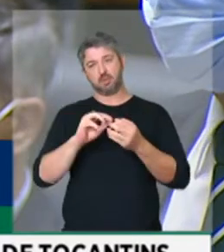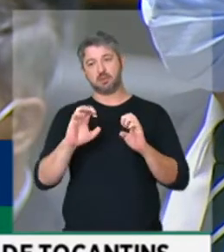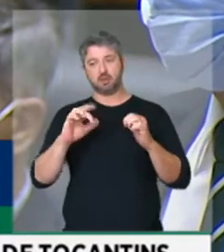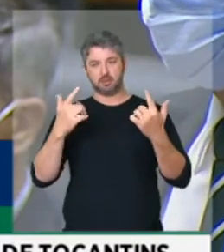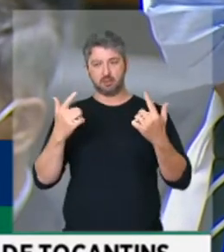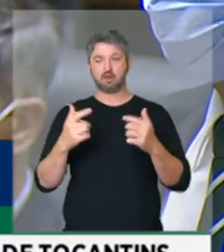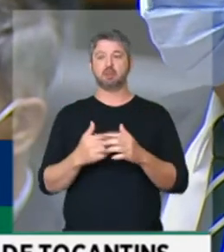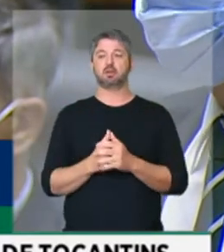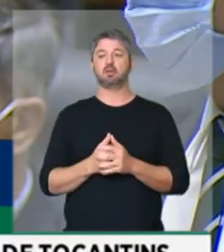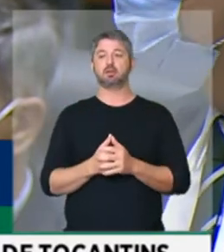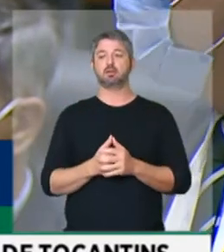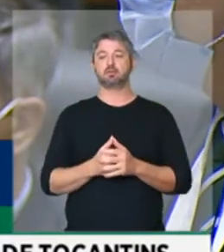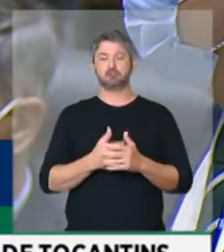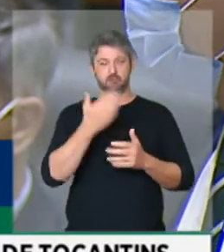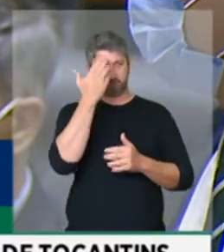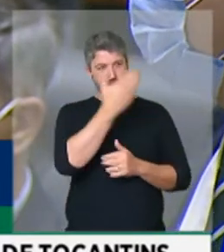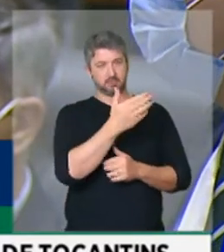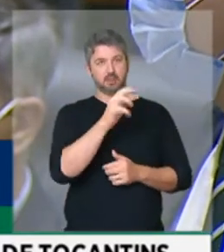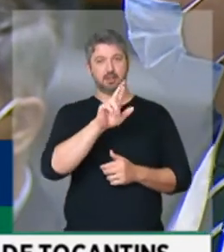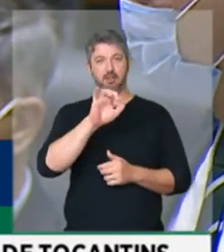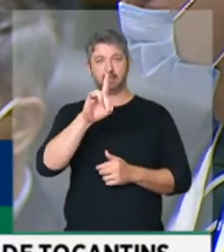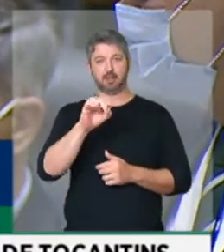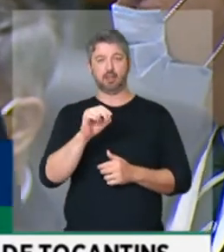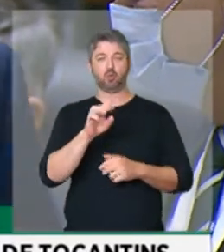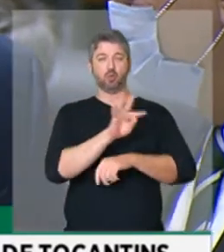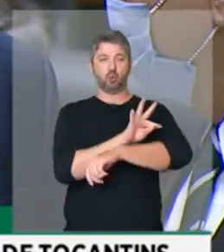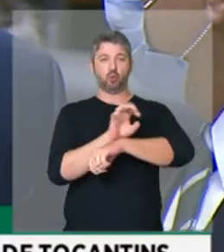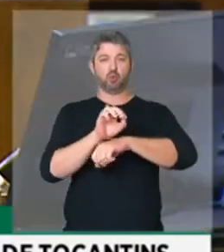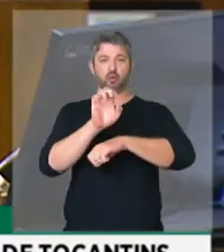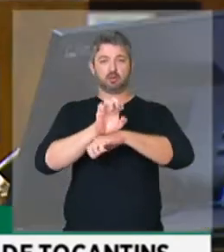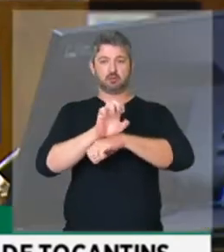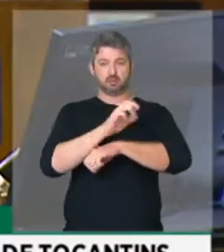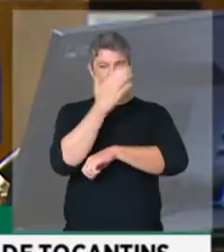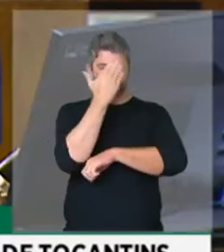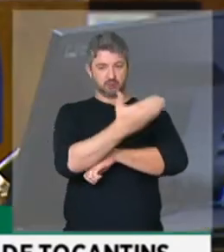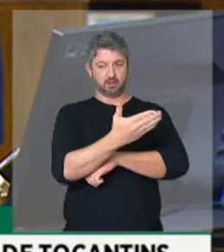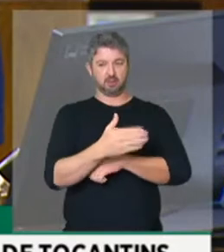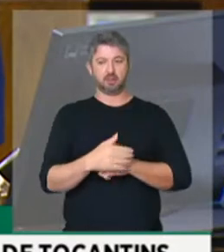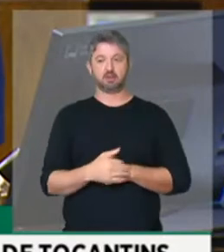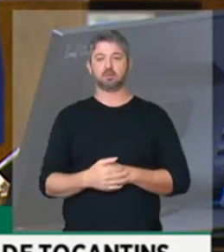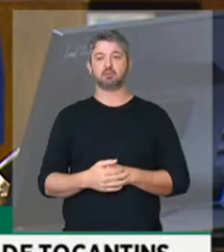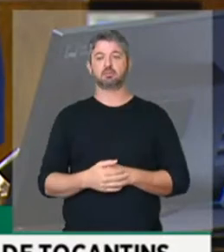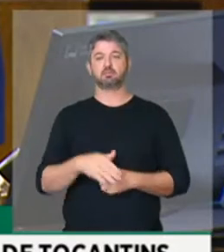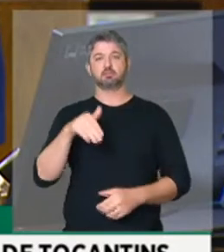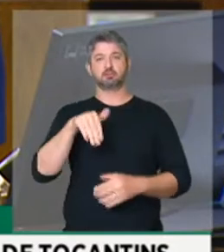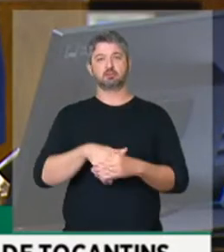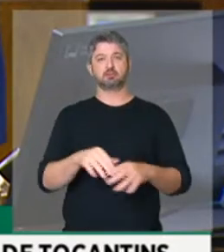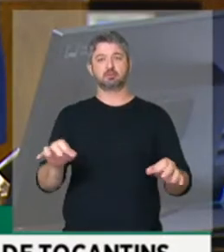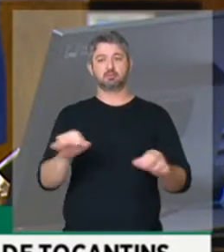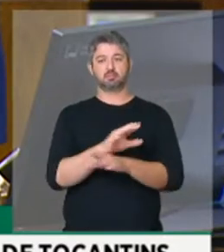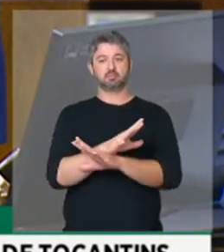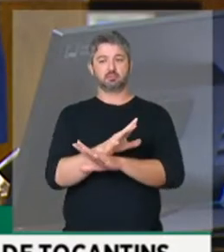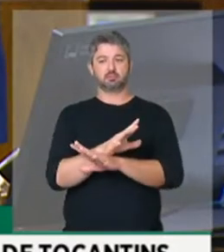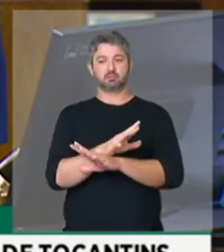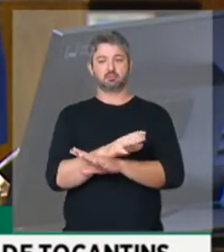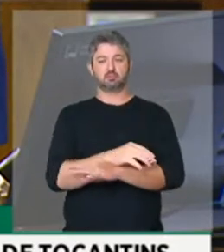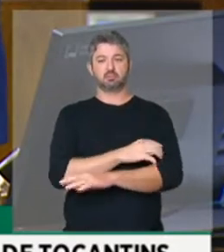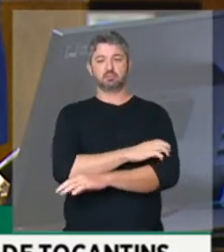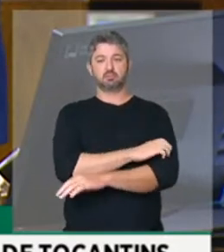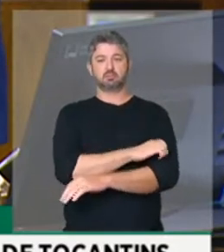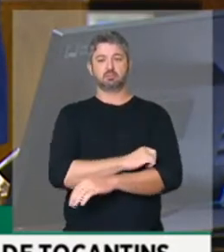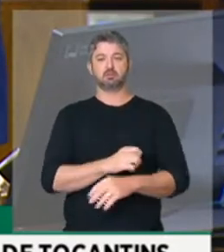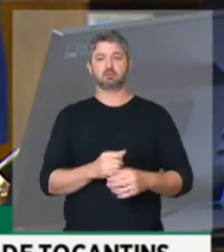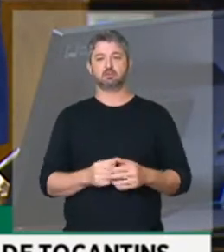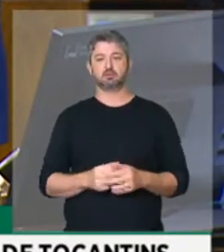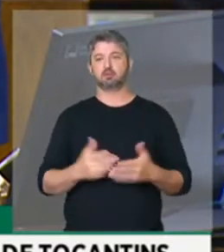ser favorável. Então, obrigado, Ricardo. O Tocantins lhe agradece. Bom, eu declaro encerrada a votação. Mas